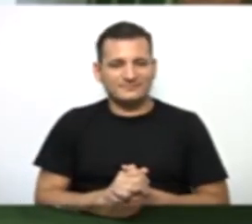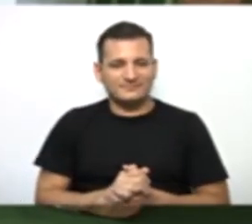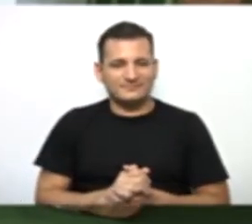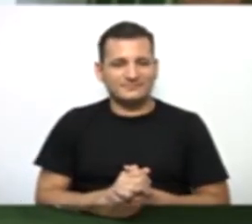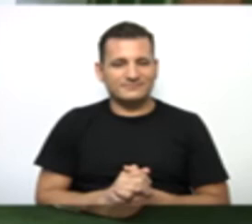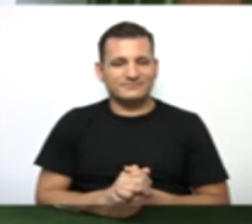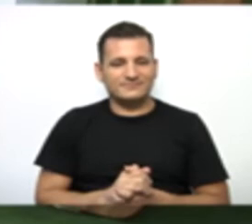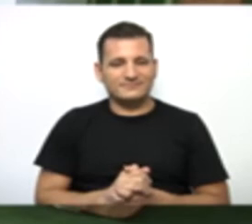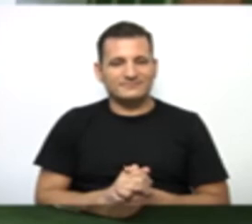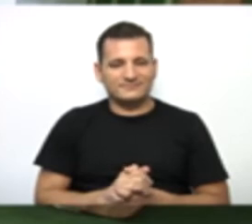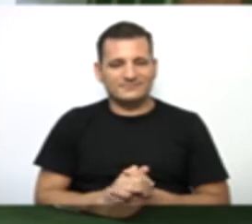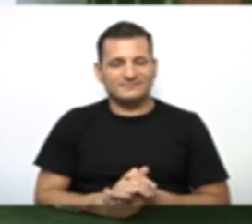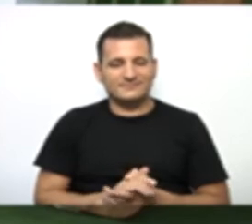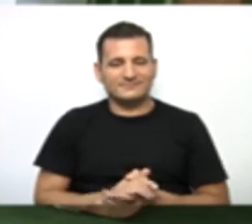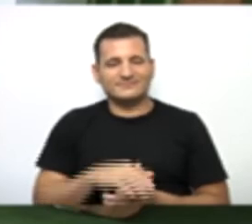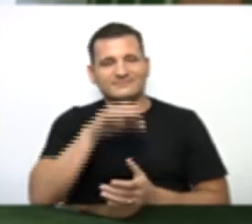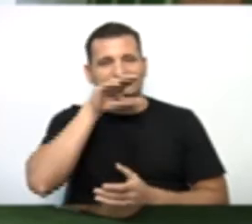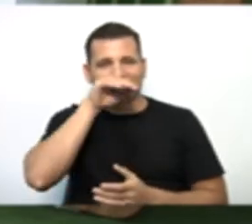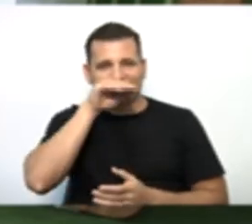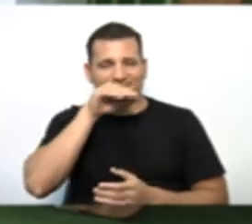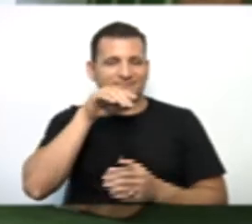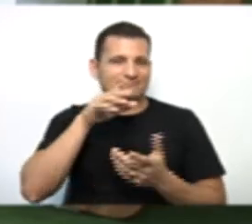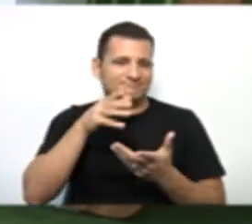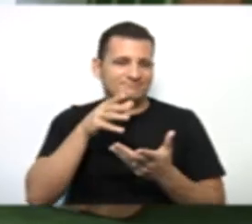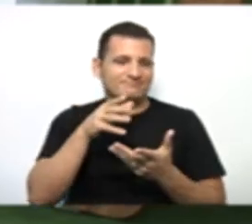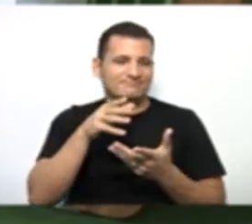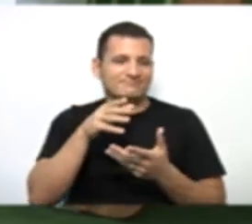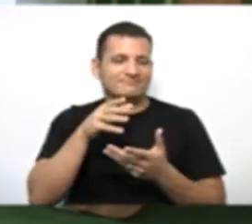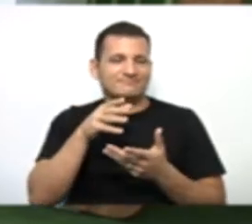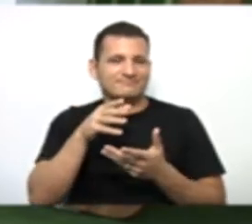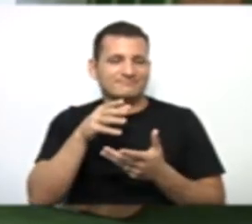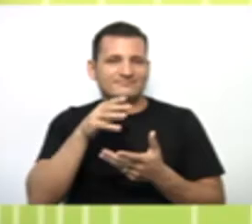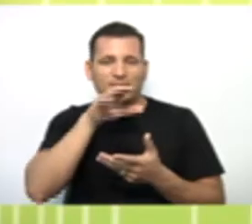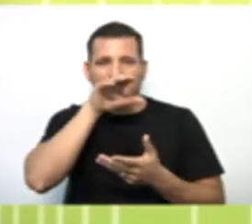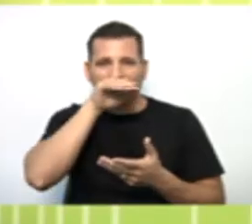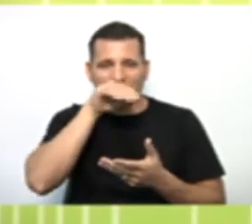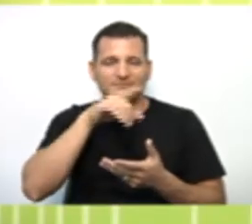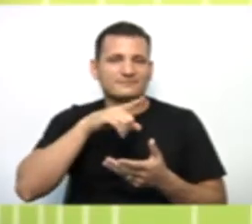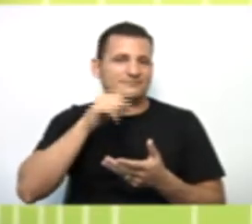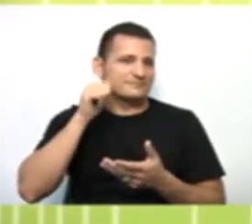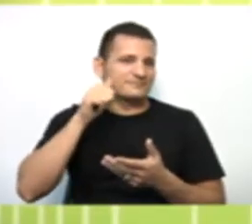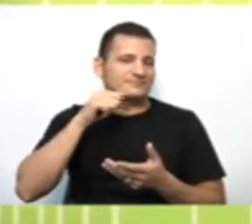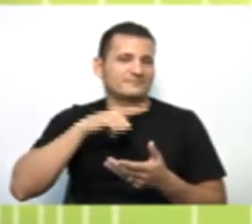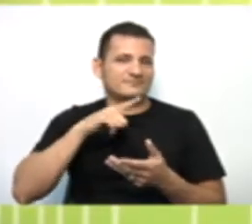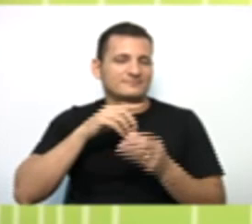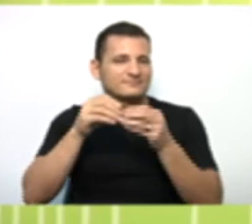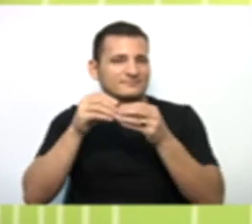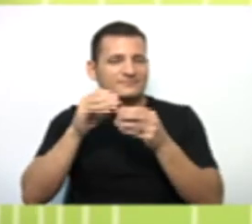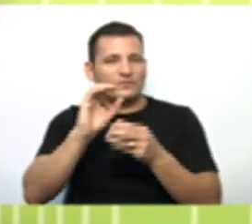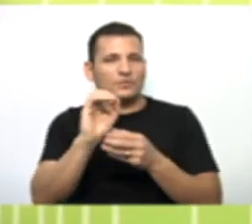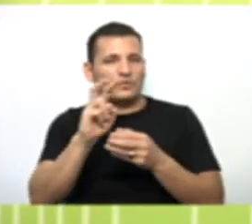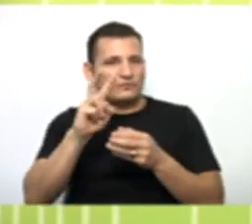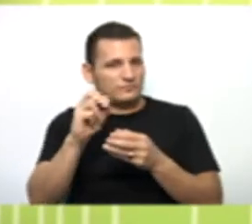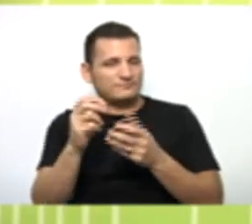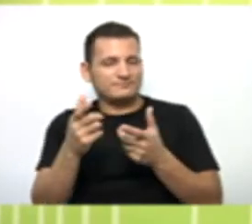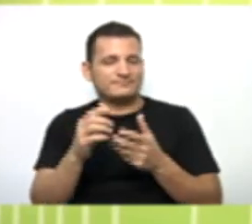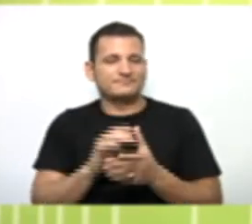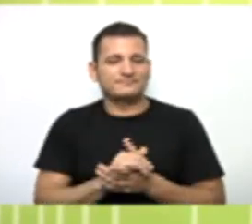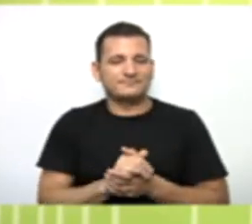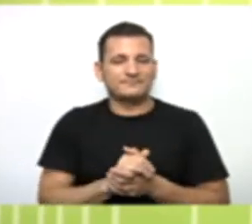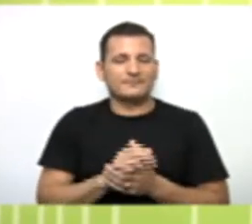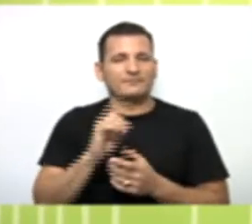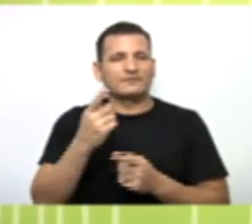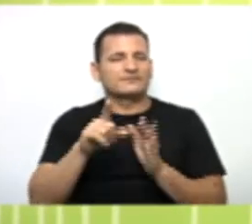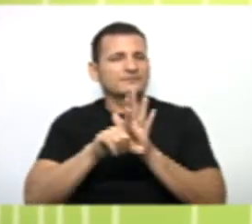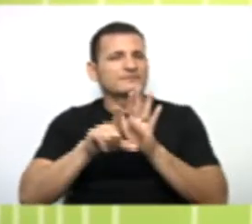faz o marketing, o mesmo marketing que a galinha faz. Ela não faz a propaganda. Por isso que o ovo de galinha é mais vendido, né? O ovo de pata é maior, mas pela